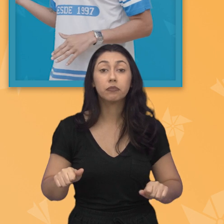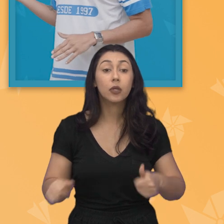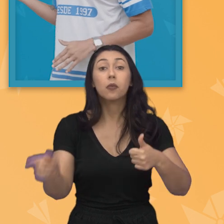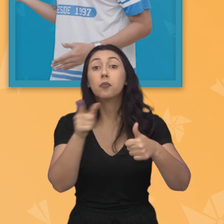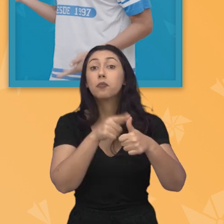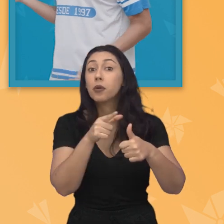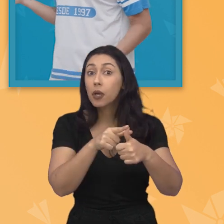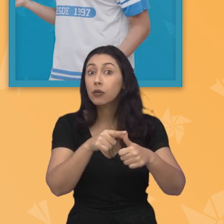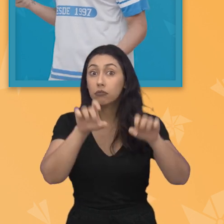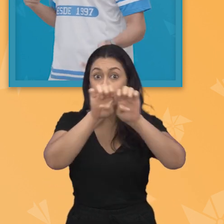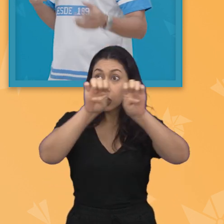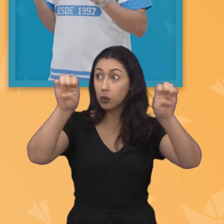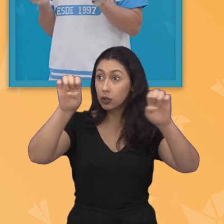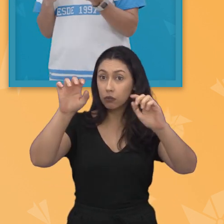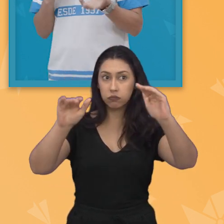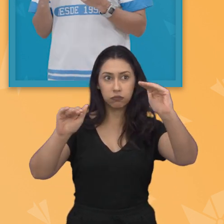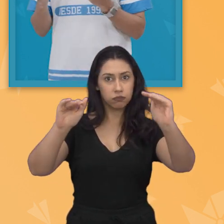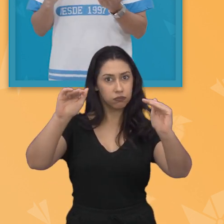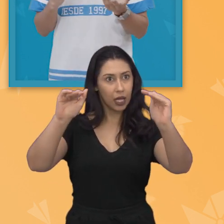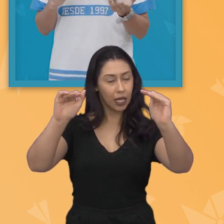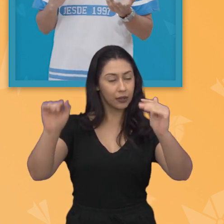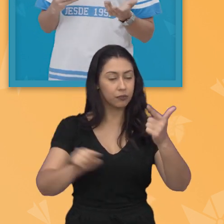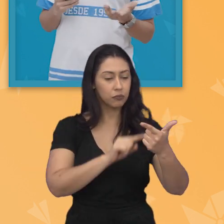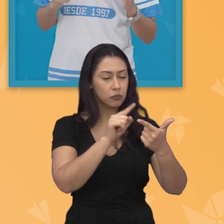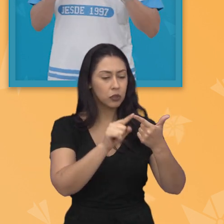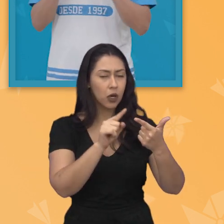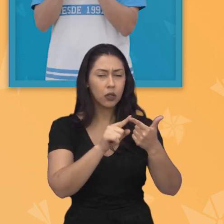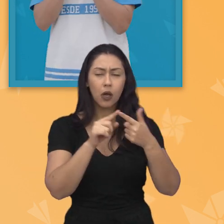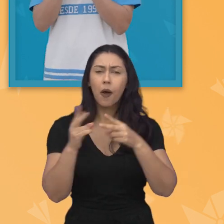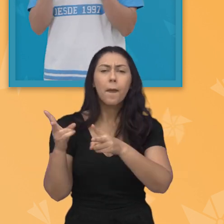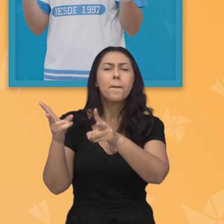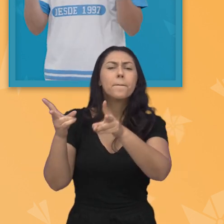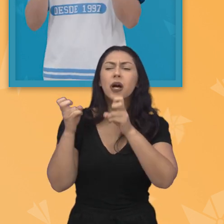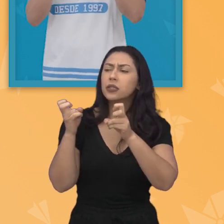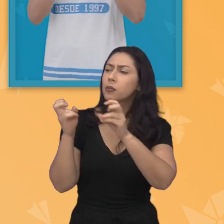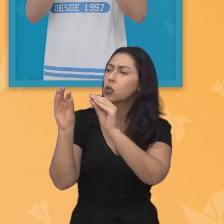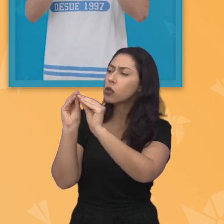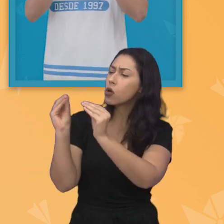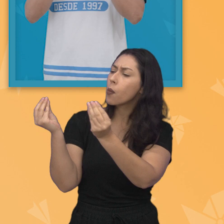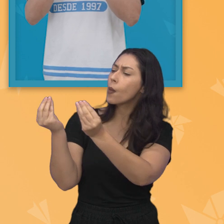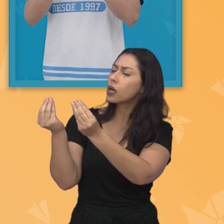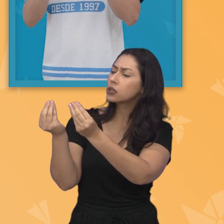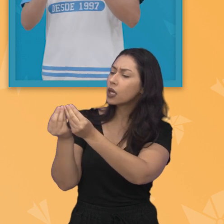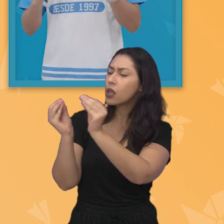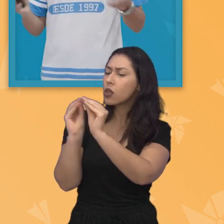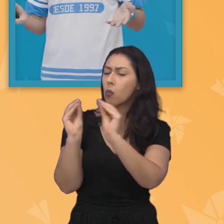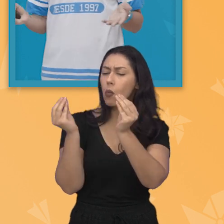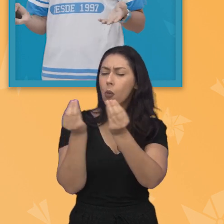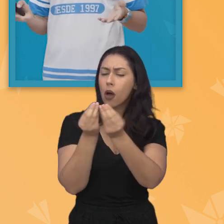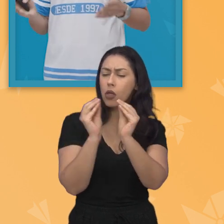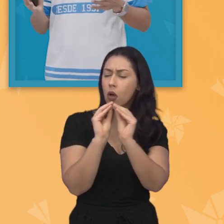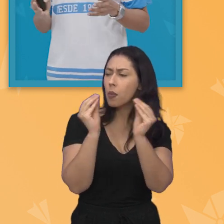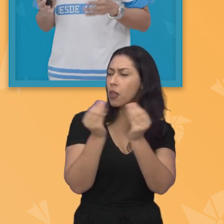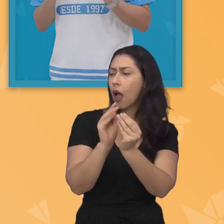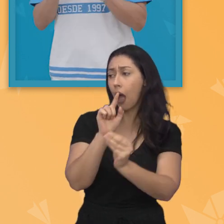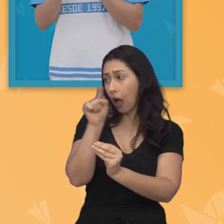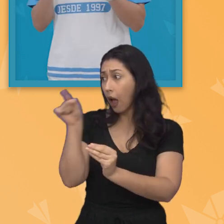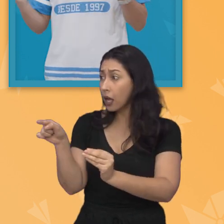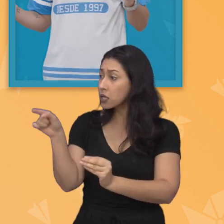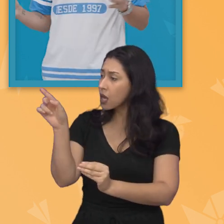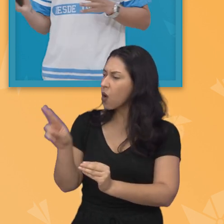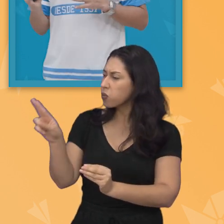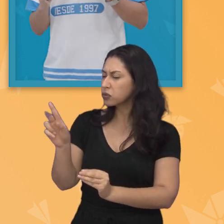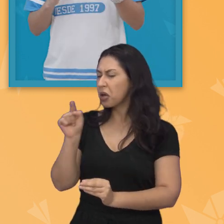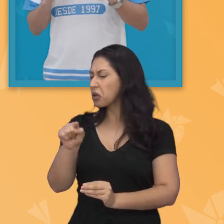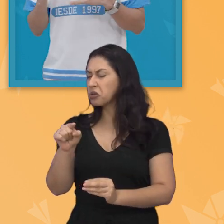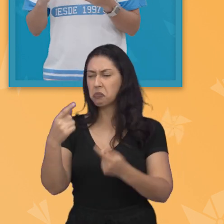falei. Depois a gente identifica as substâncias que vão serem trabalhadas, porque de repente numa equação a gente tem várias espécies de substâncias e nem